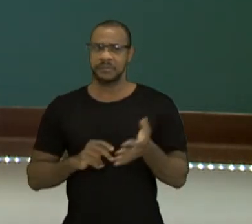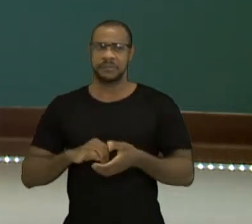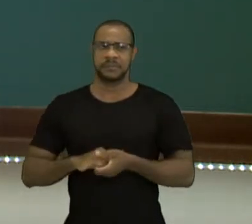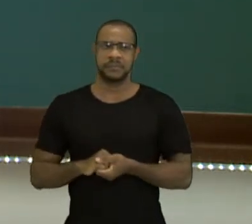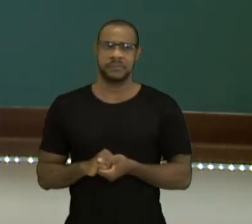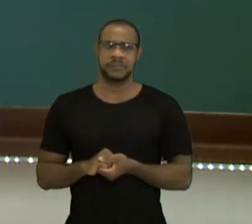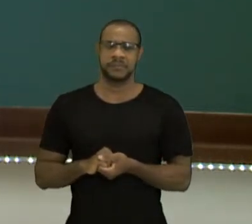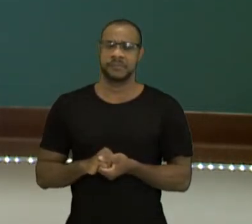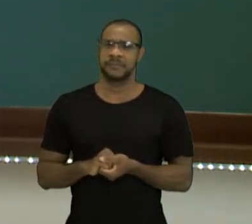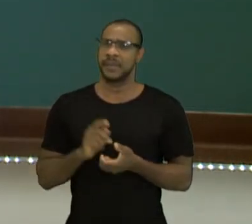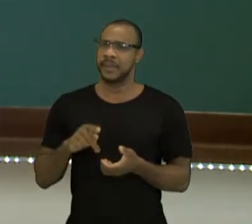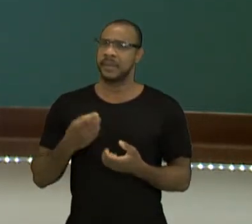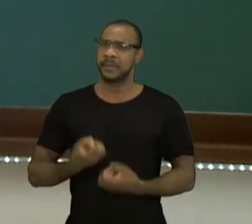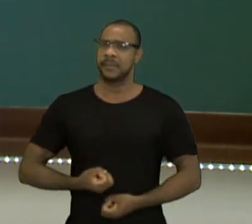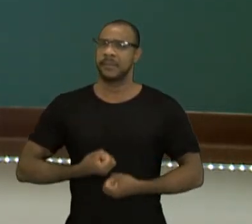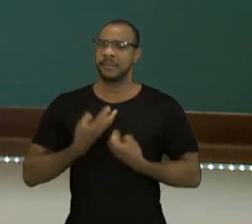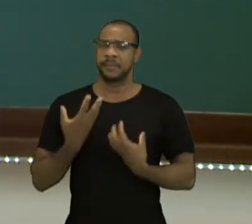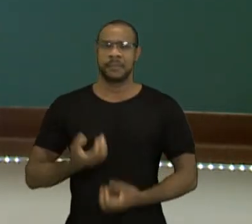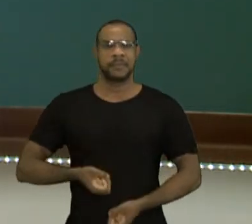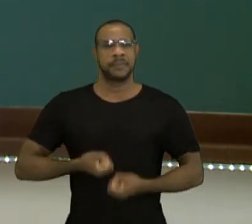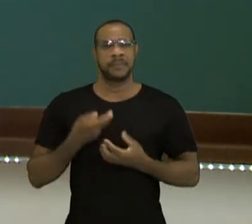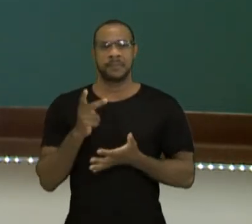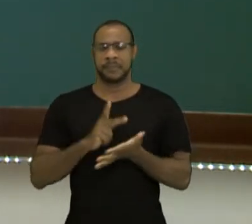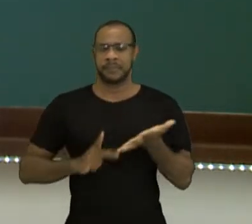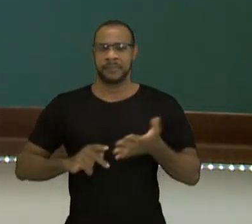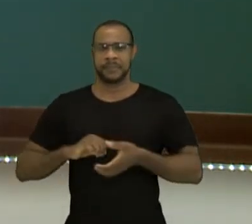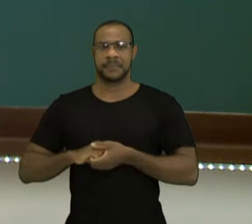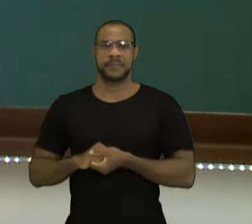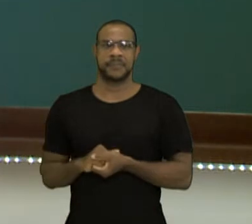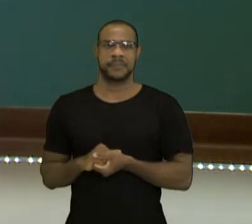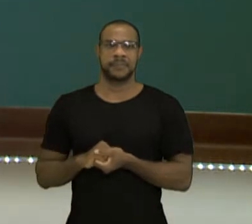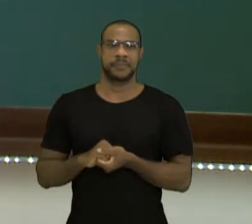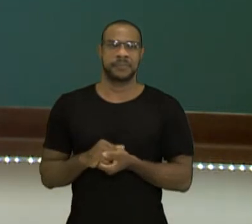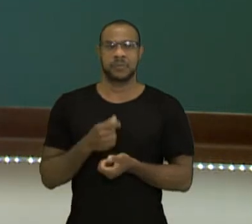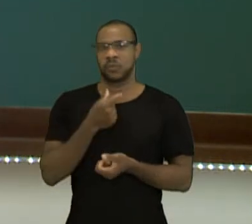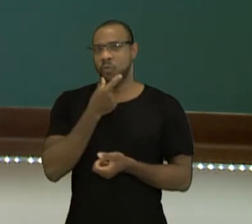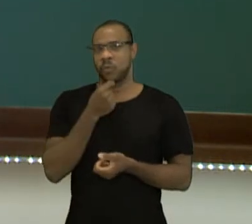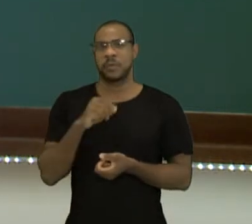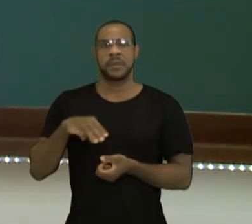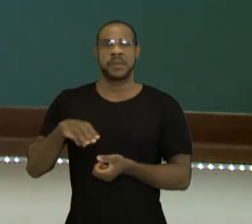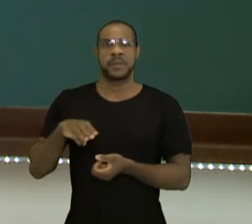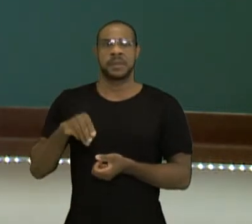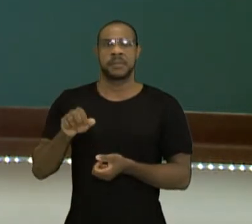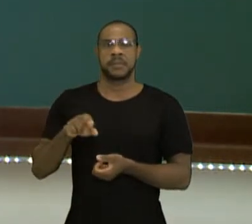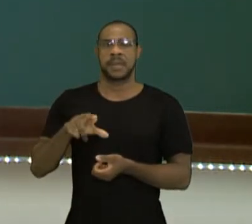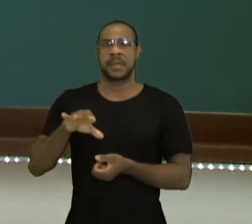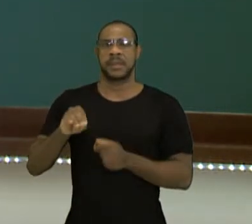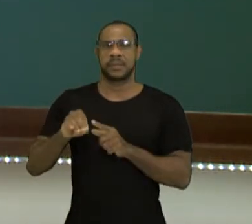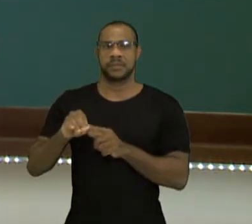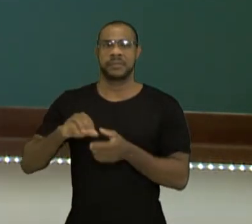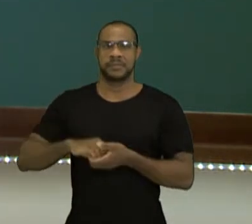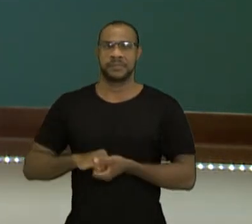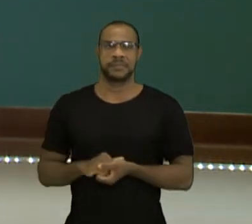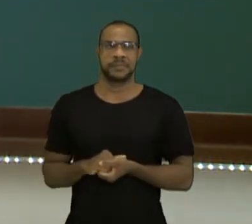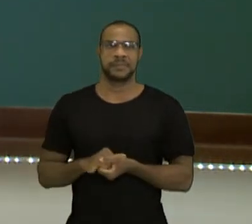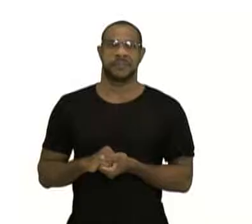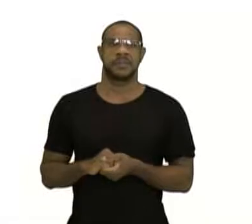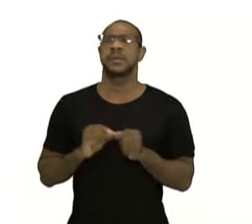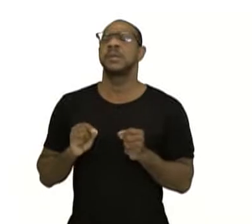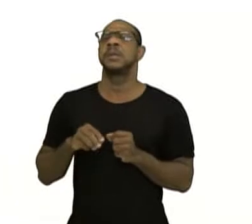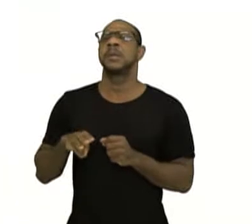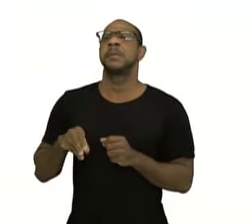de este Mário Benedetti. Vamos a conhecer quem é? Vamos a saber quem foi Mário